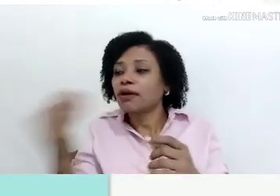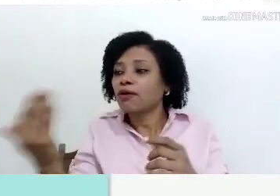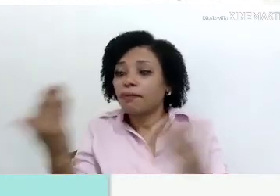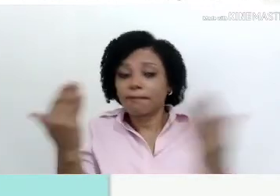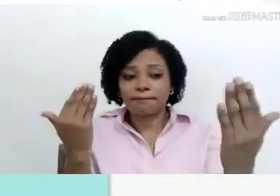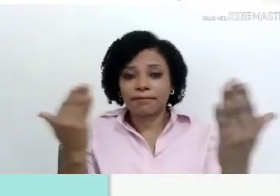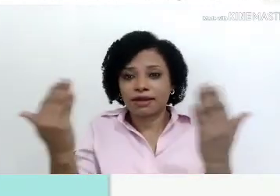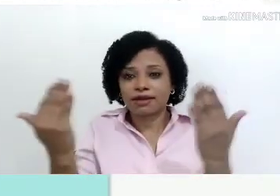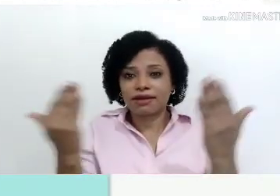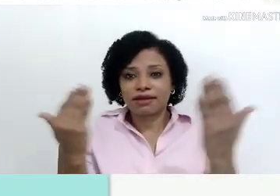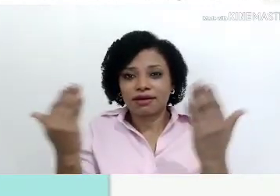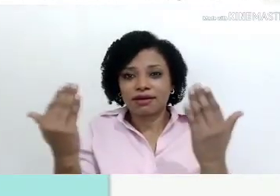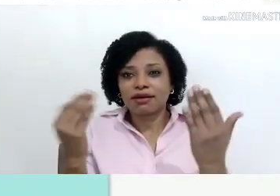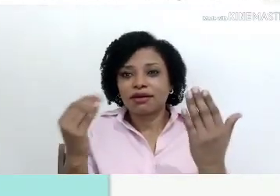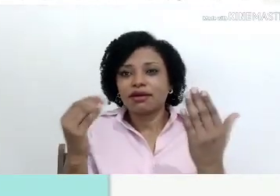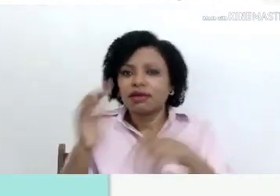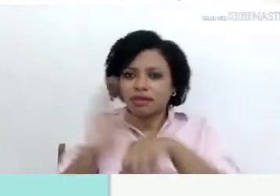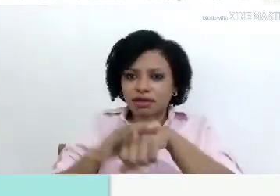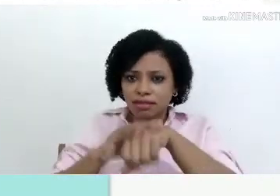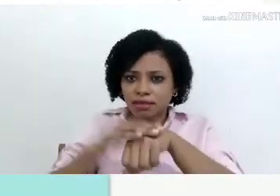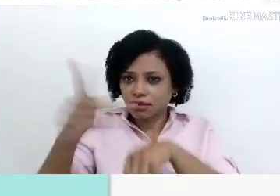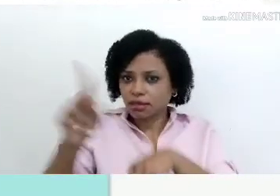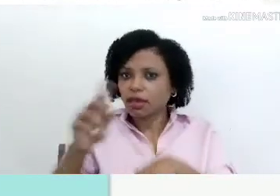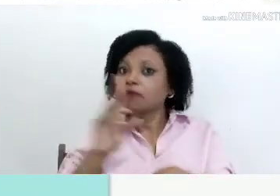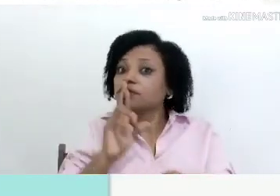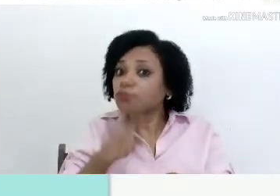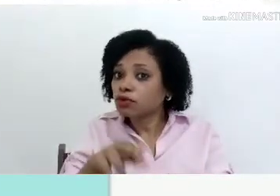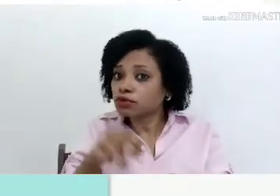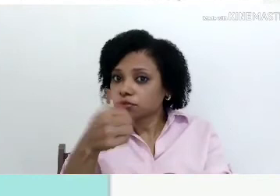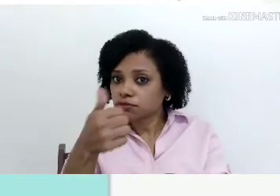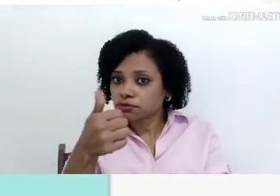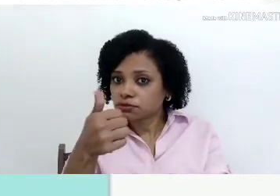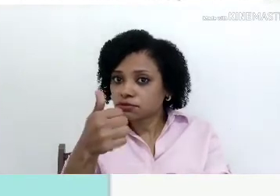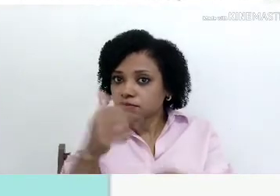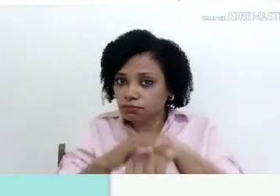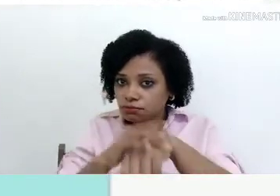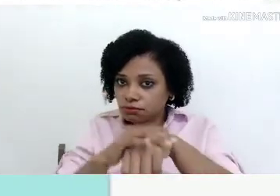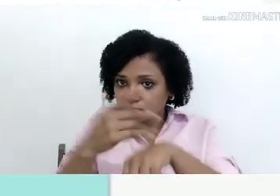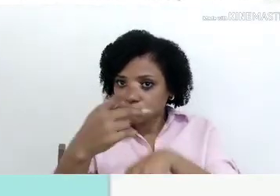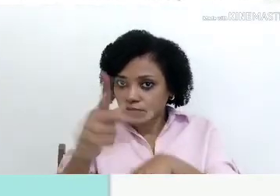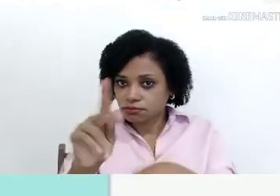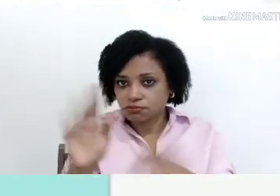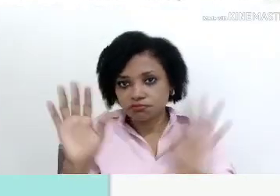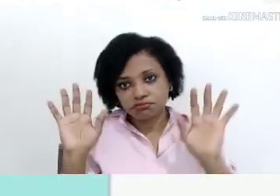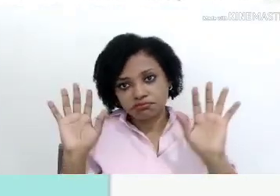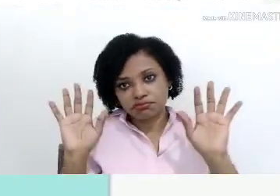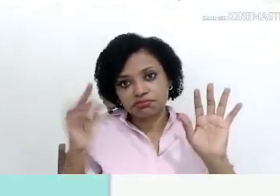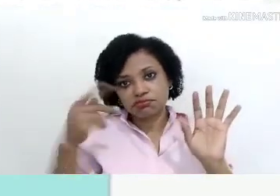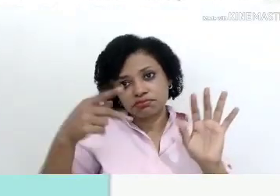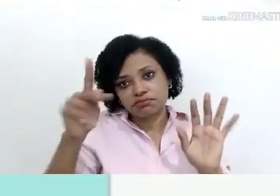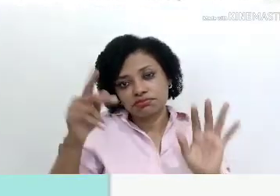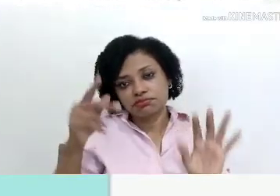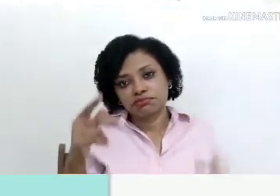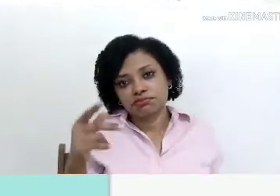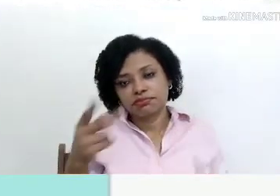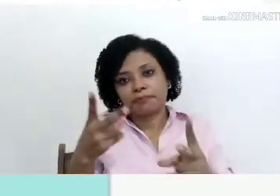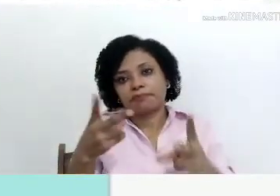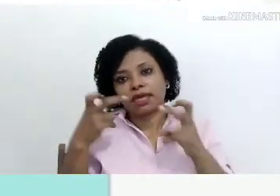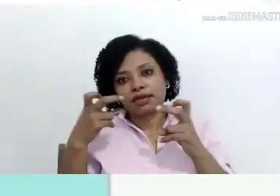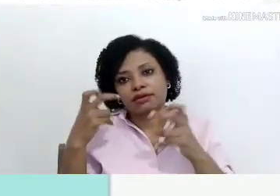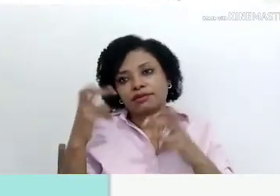Pessoal, respondam isso aqui para mim, tá? A gente está falando de alguma coisa, então isso aqui está na cara, né?